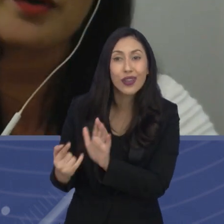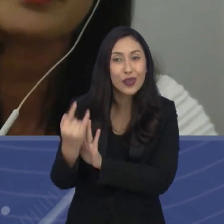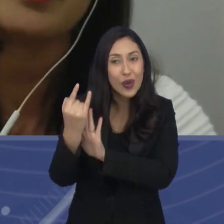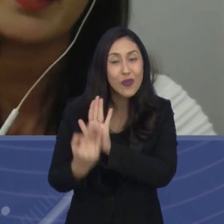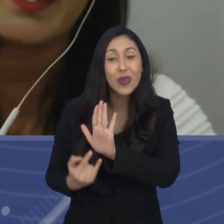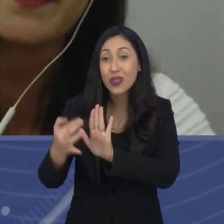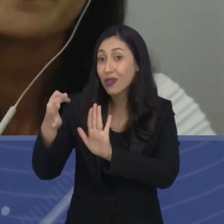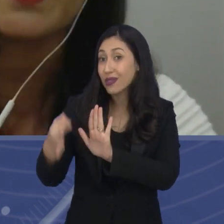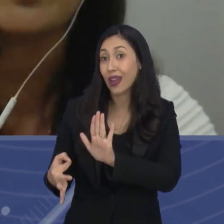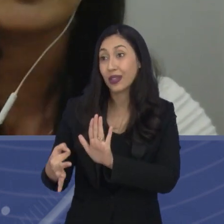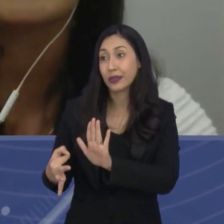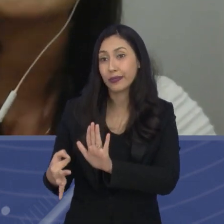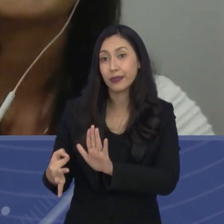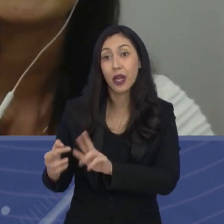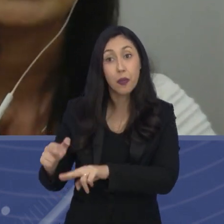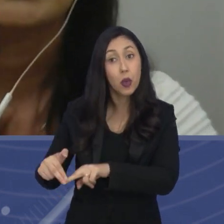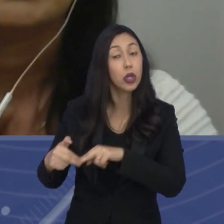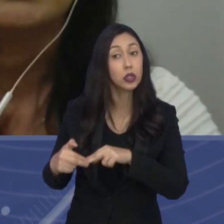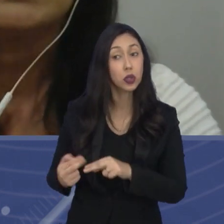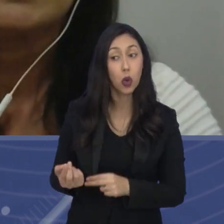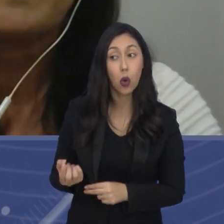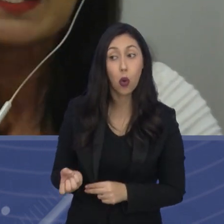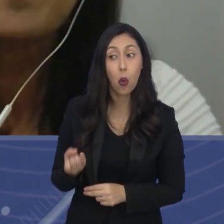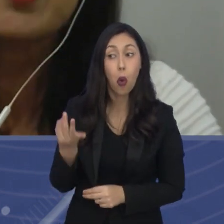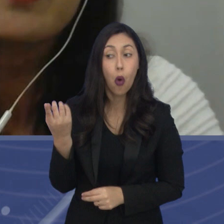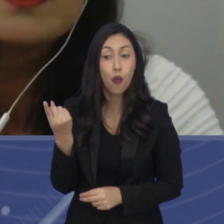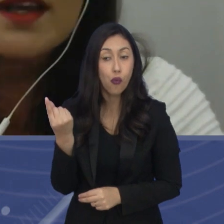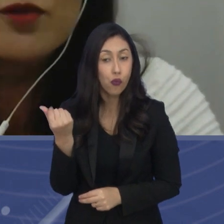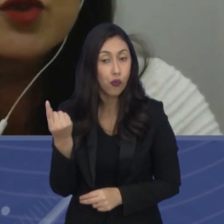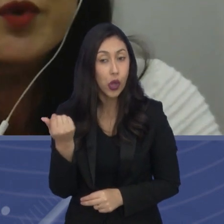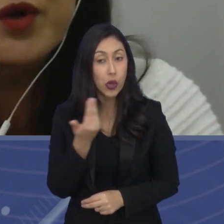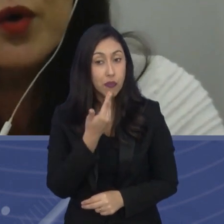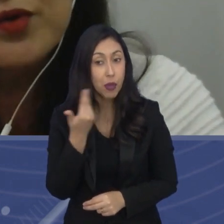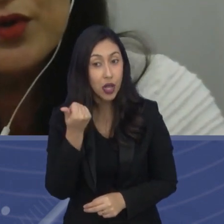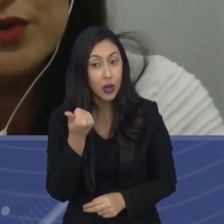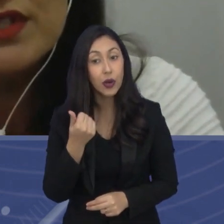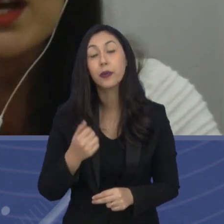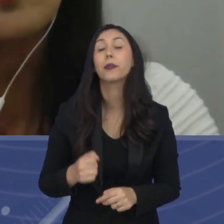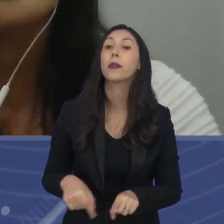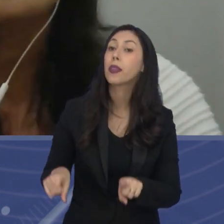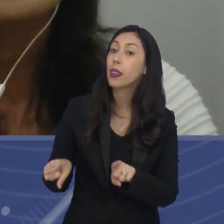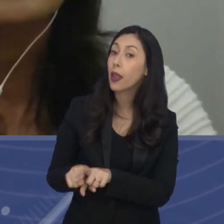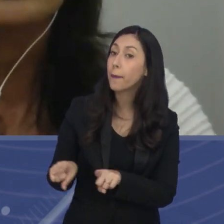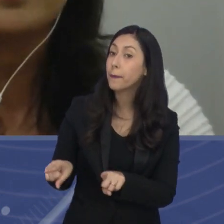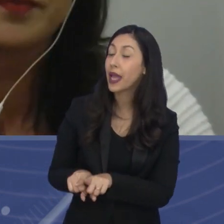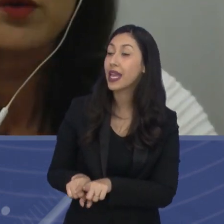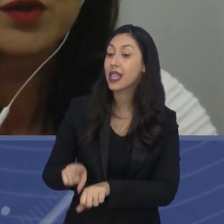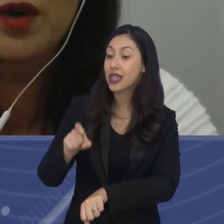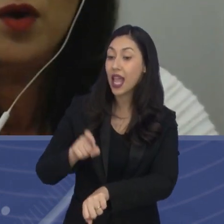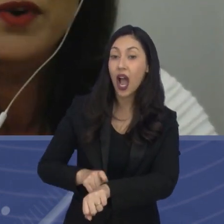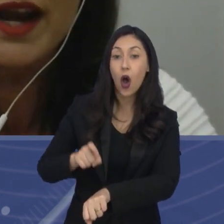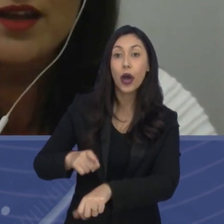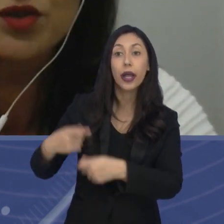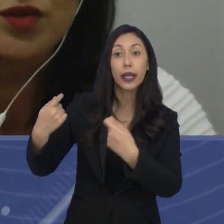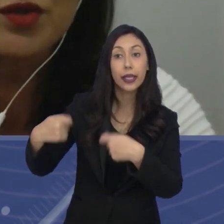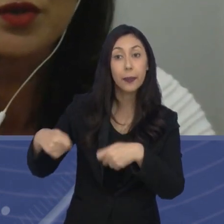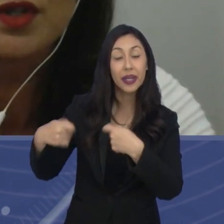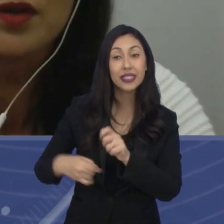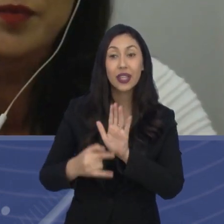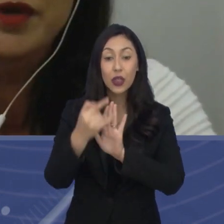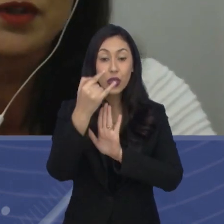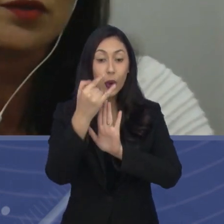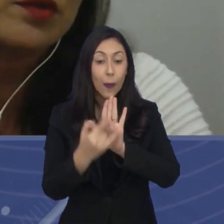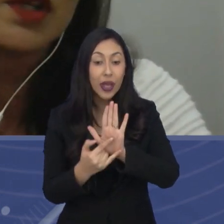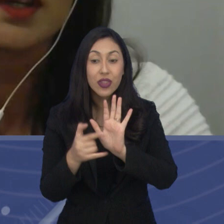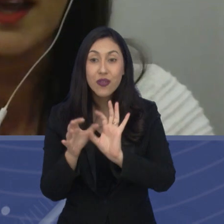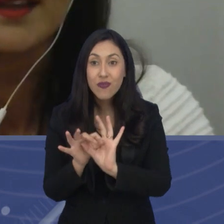do imóvel é bem melhor. Para aprovação de uma construção, para conseguir o alvará de construção